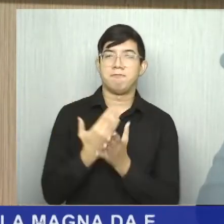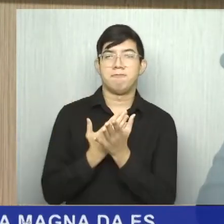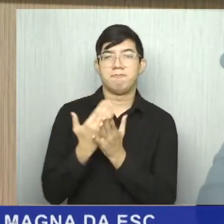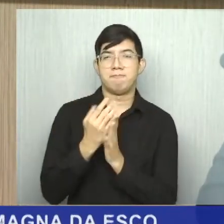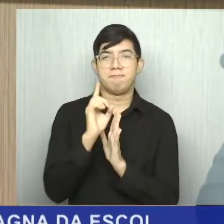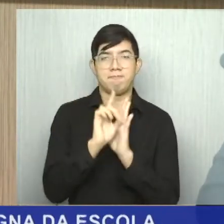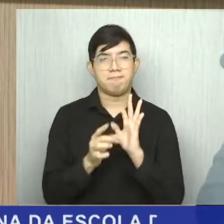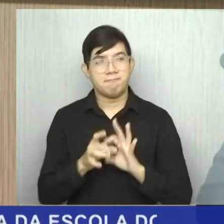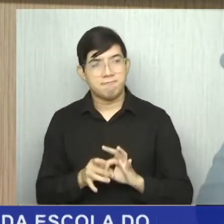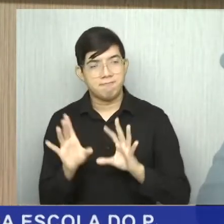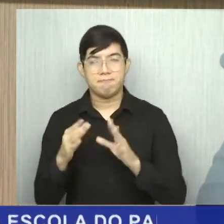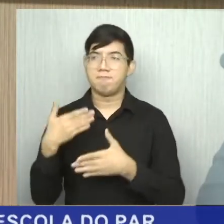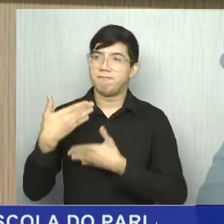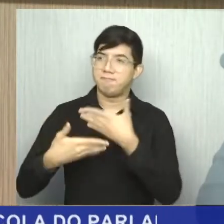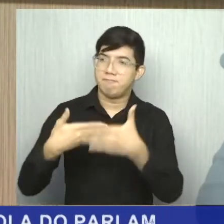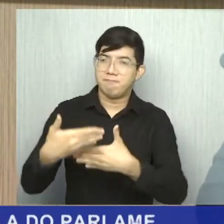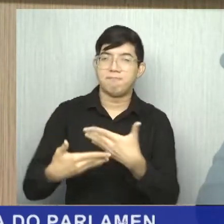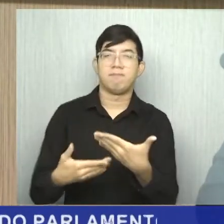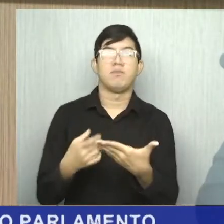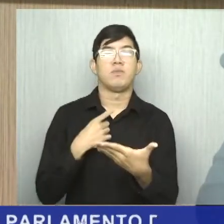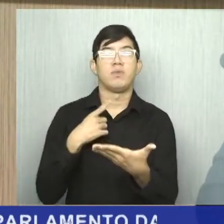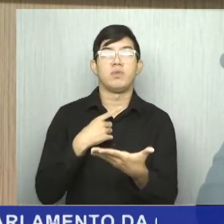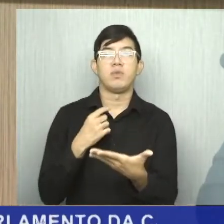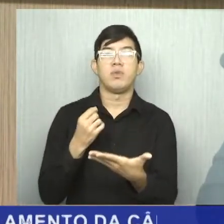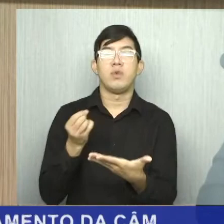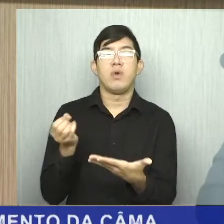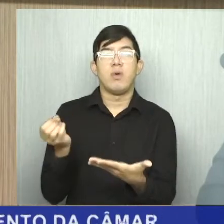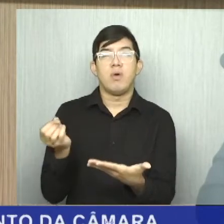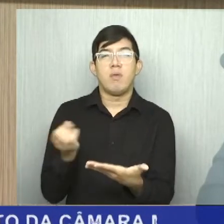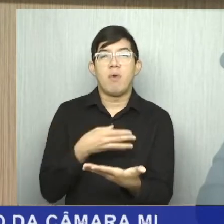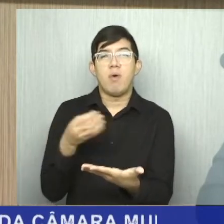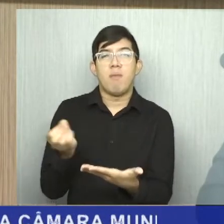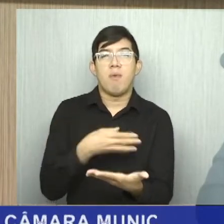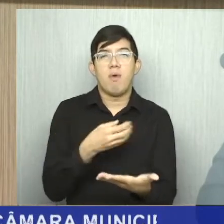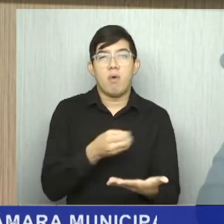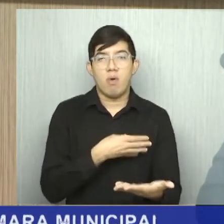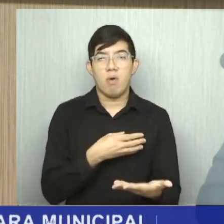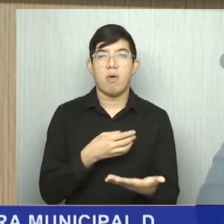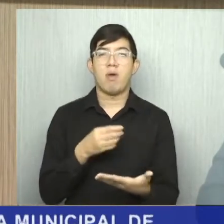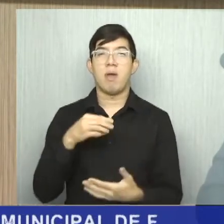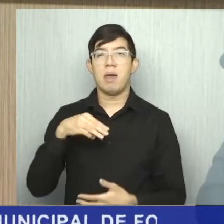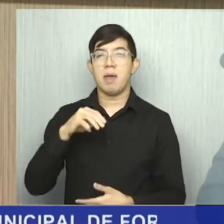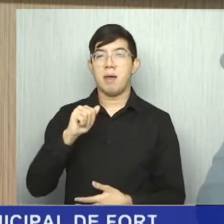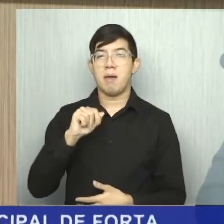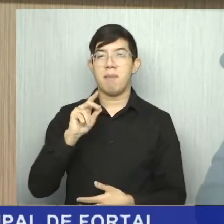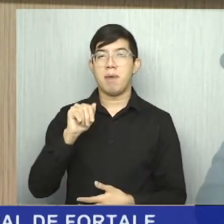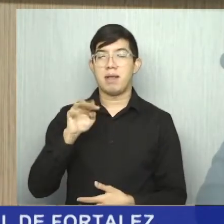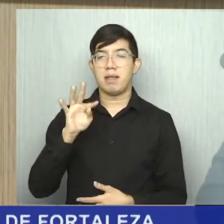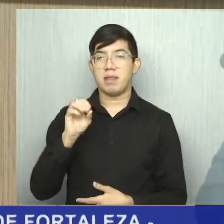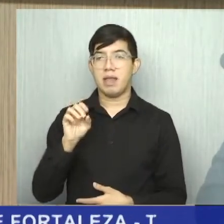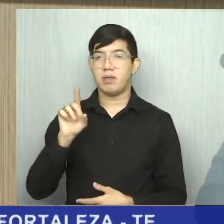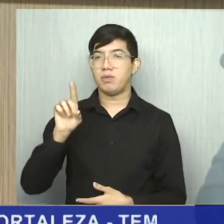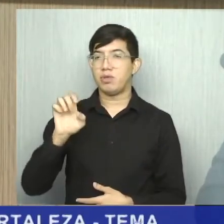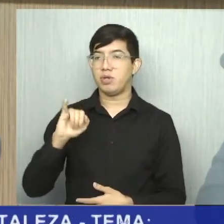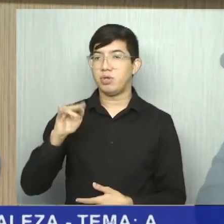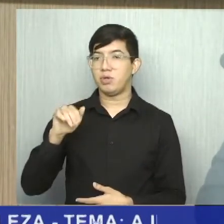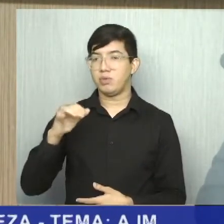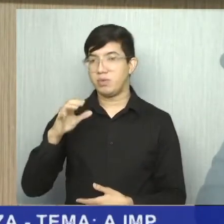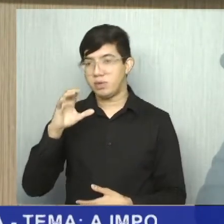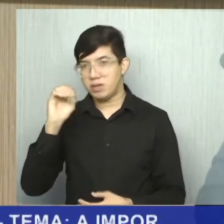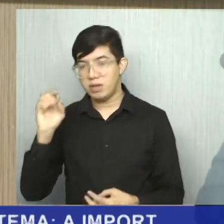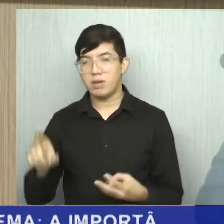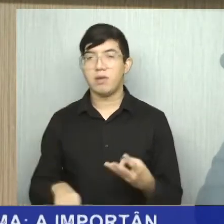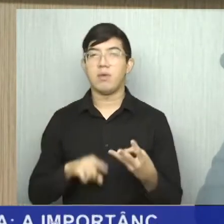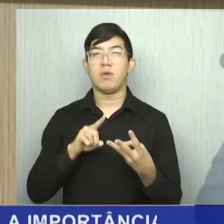etc., etc. Cria mecanismos moderníssimos à luz do mundo, por exemplo, o mandado de injunção, que até hoje não saiu do papel, né? O habeas data, que é